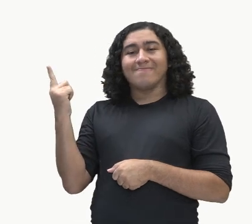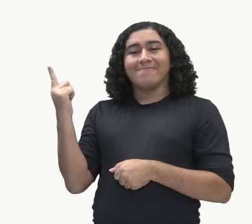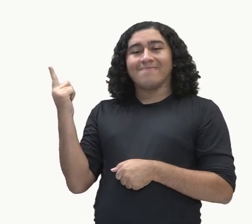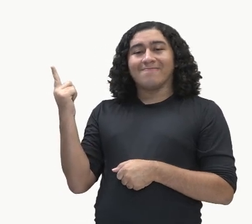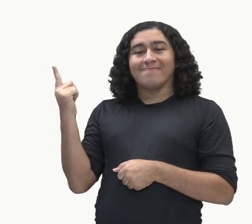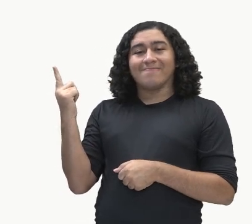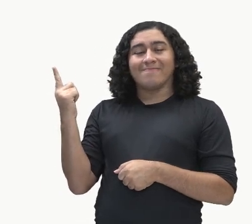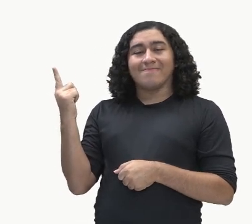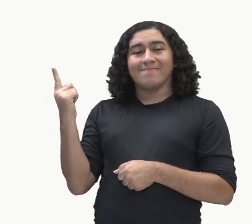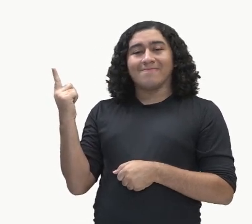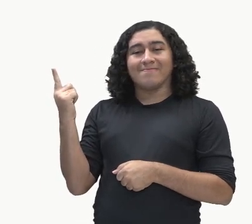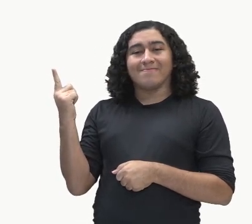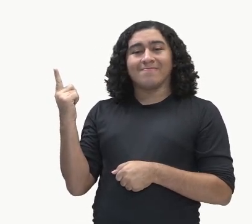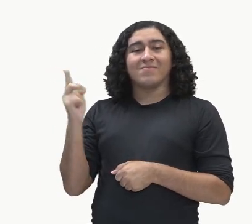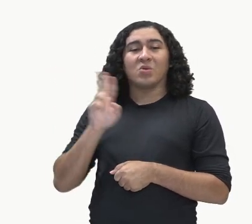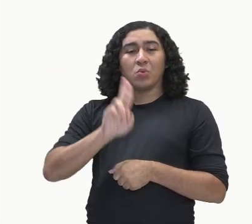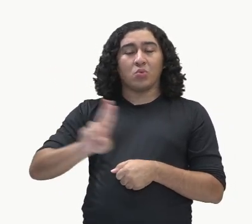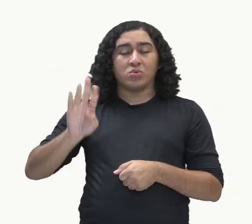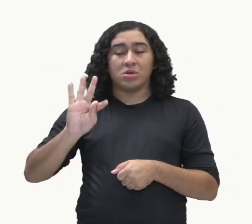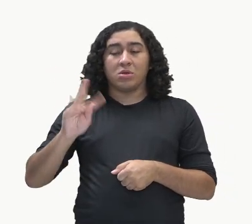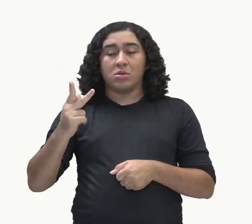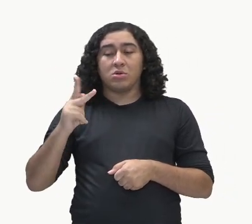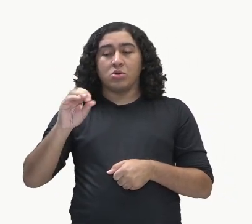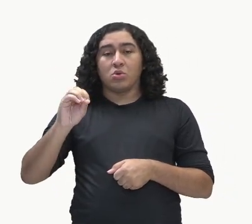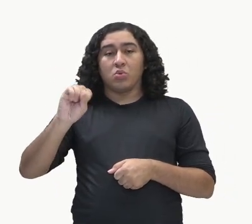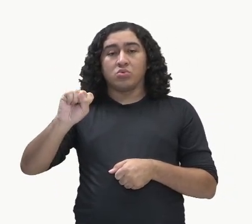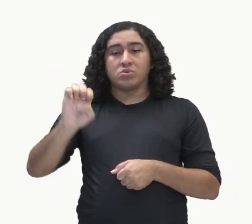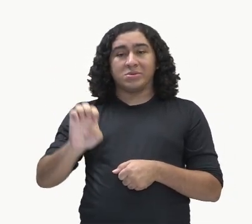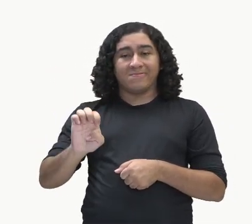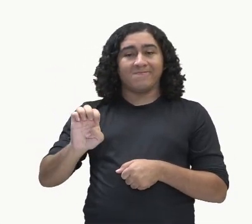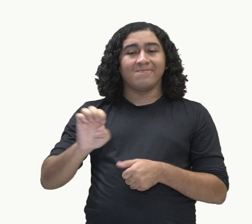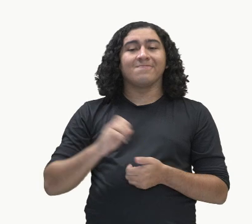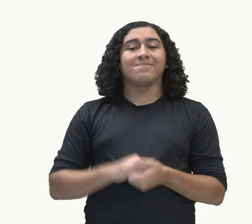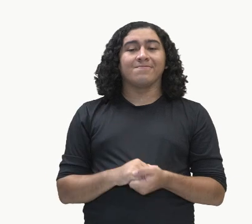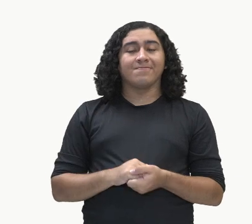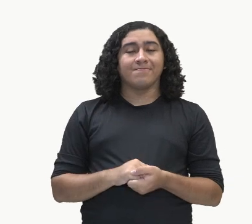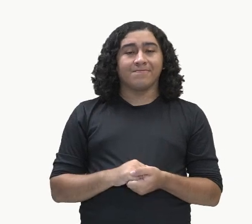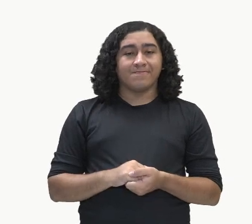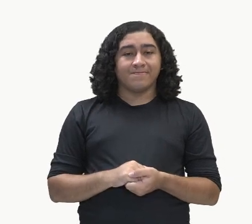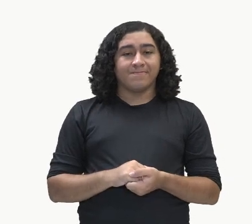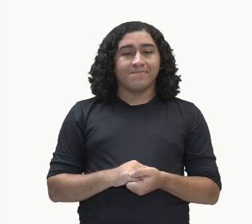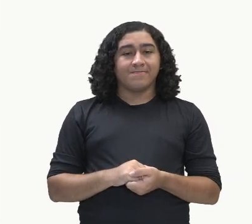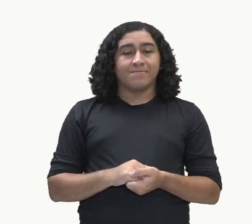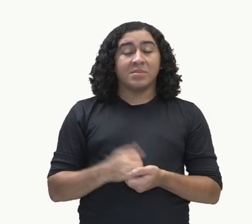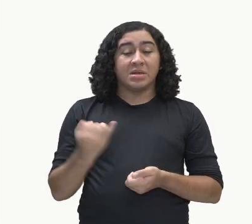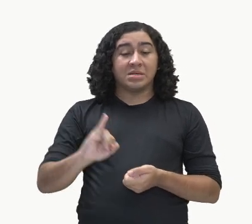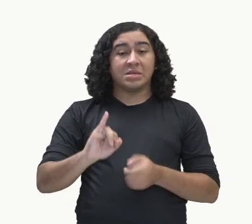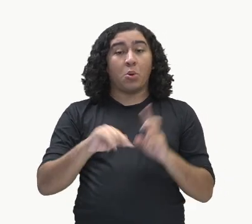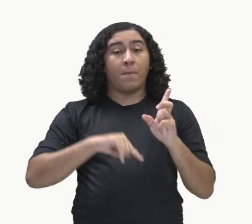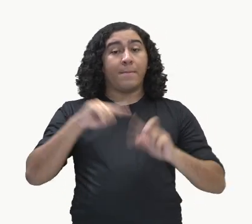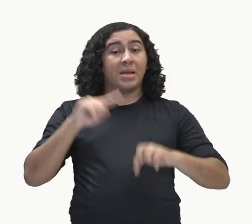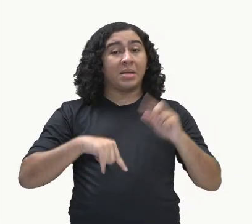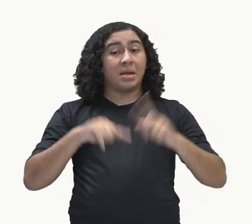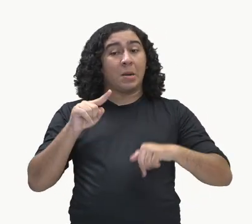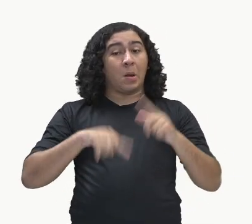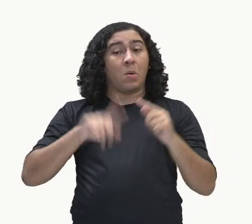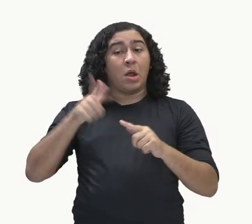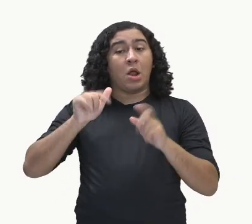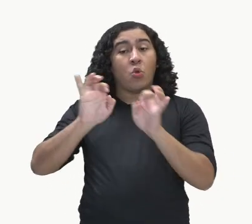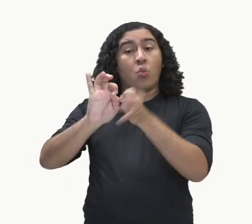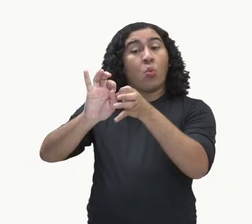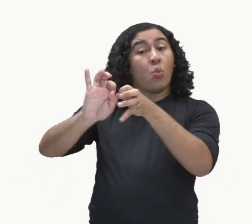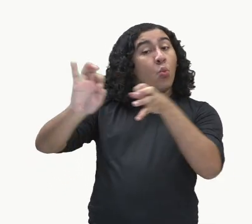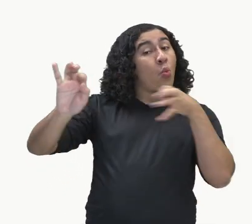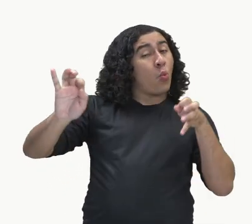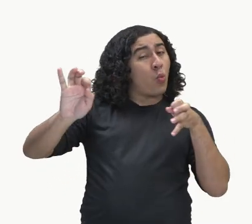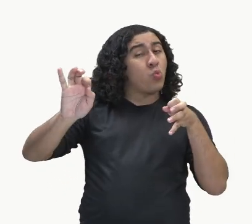Então, olha só, eu vou utilizar those. Então, quando o meu objeto está diferente, está longe